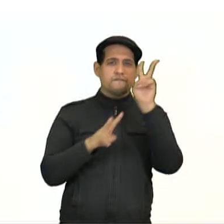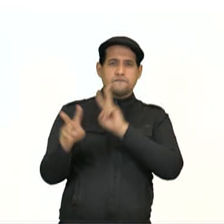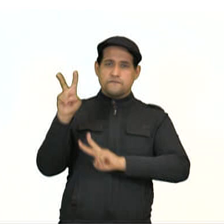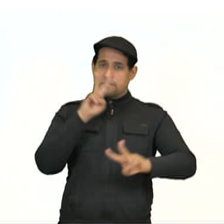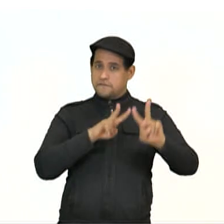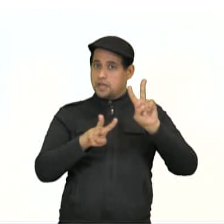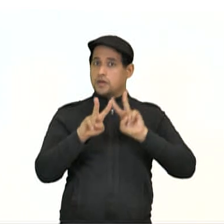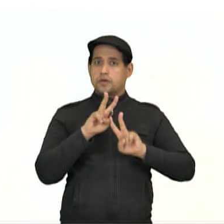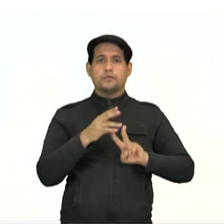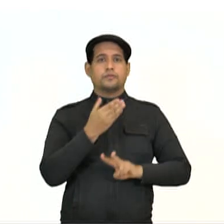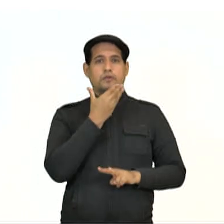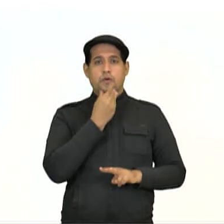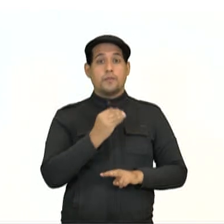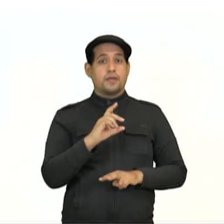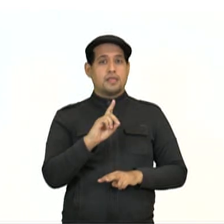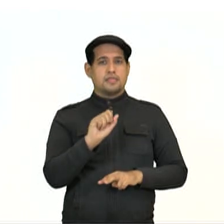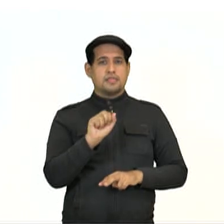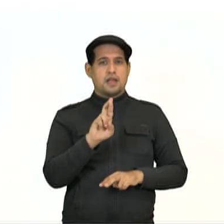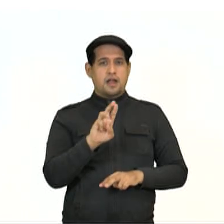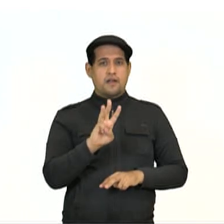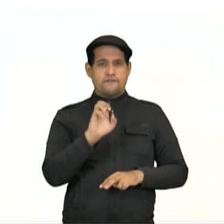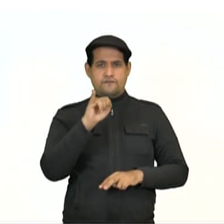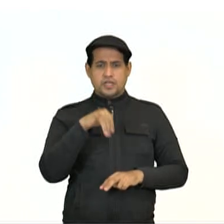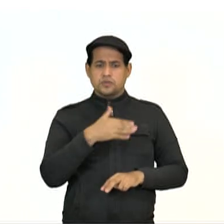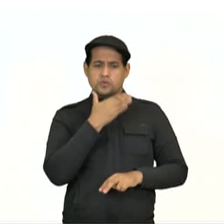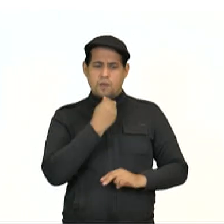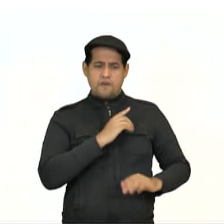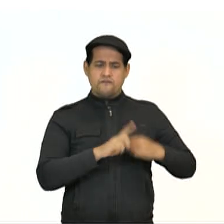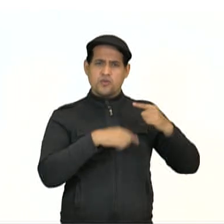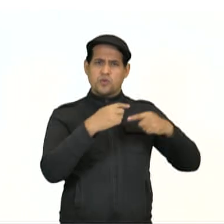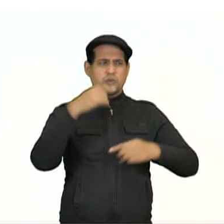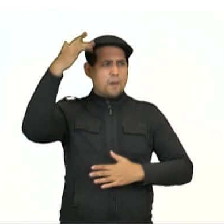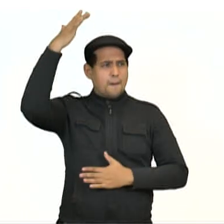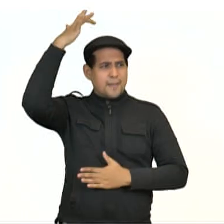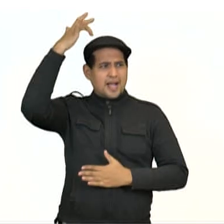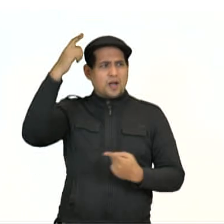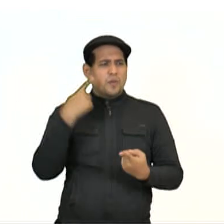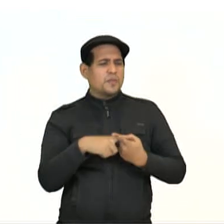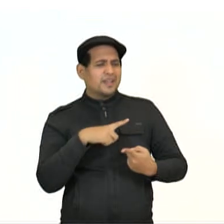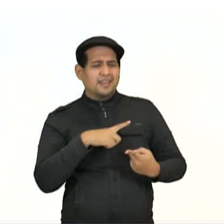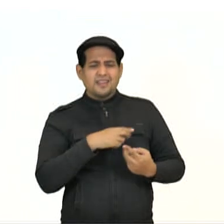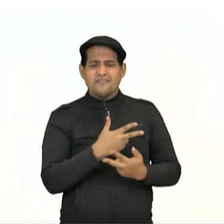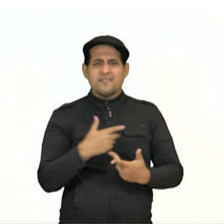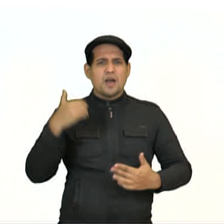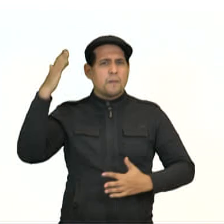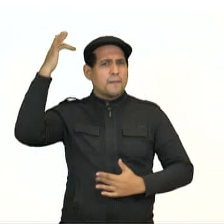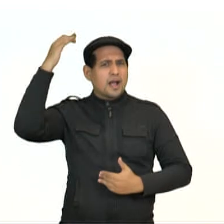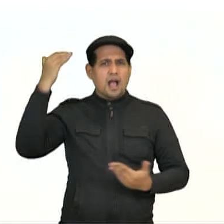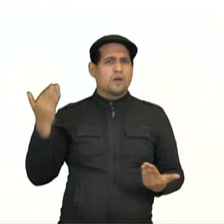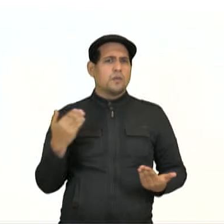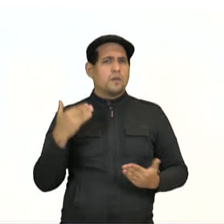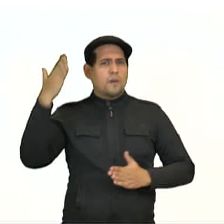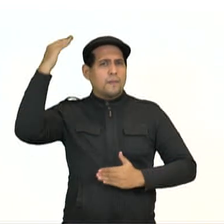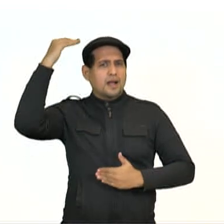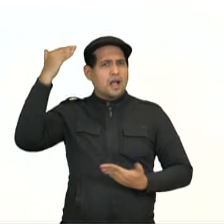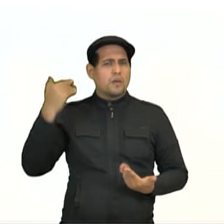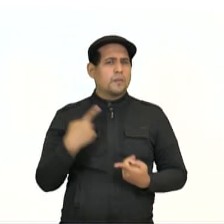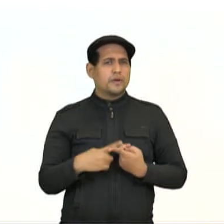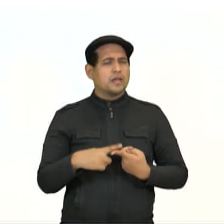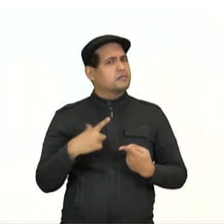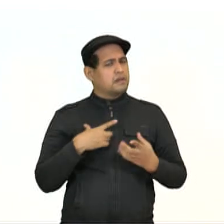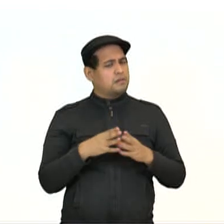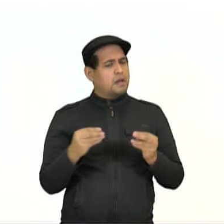de Darwin, se o homem evoluiu dos macacos, por que ainda existem macacos? Né? Então já deveria